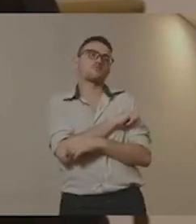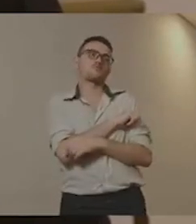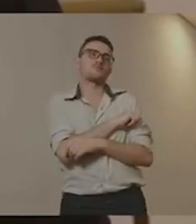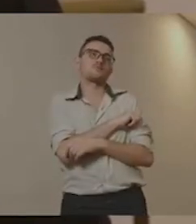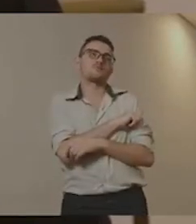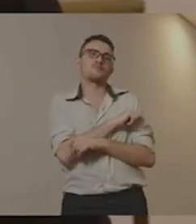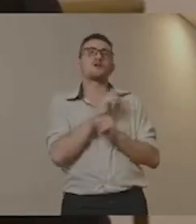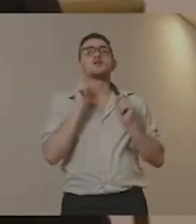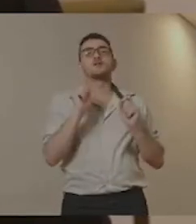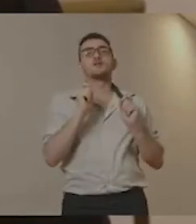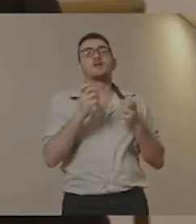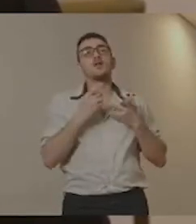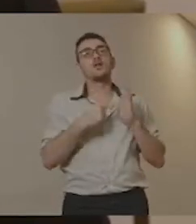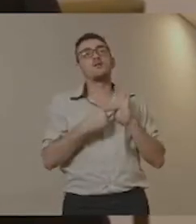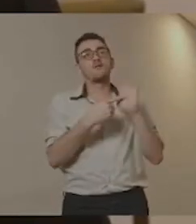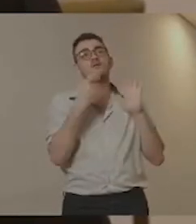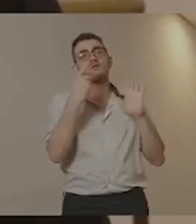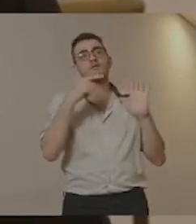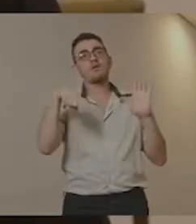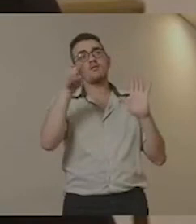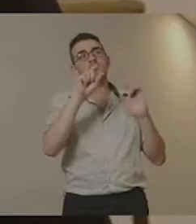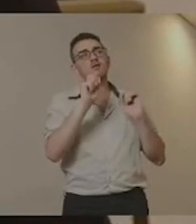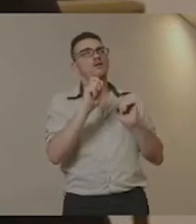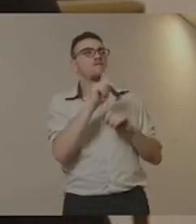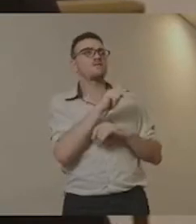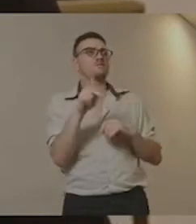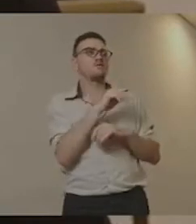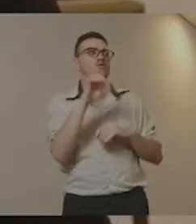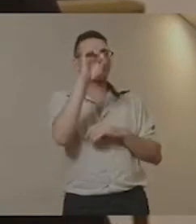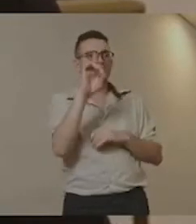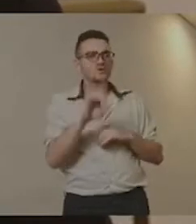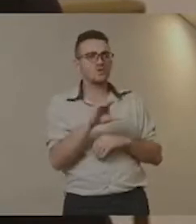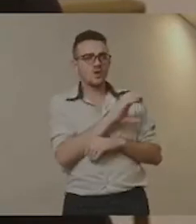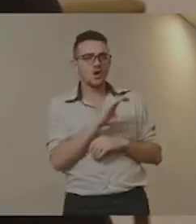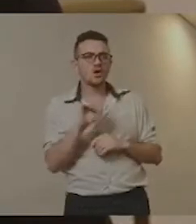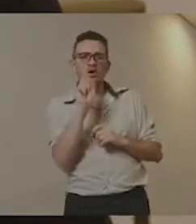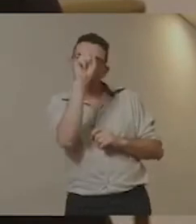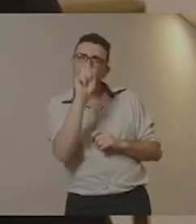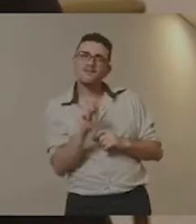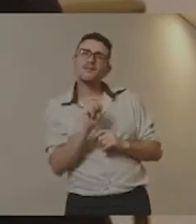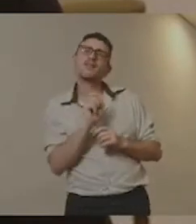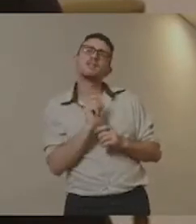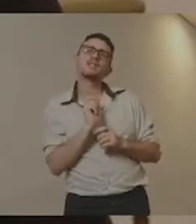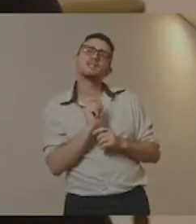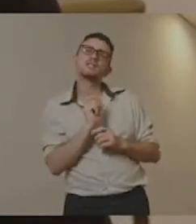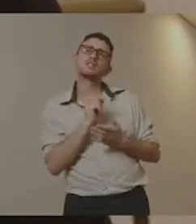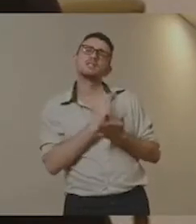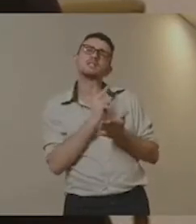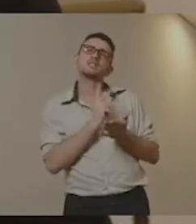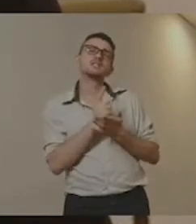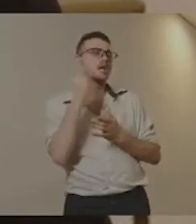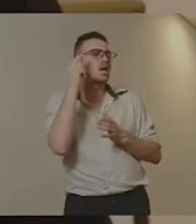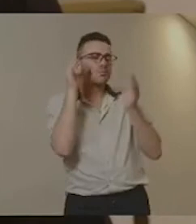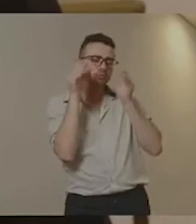para vocês, educadores, diretores, é que sempre pensem no aluno como aluno para o aluno. O